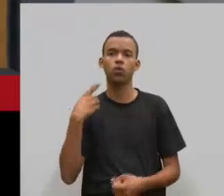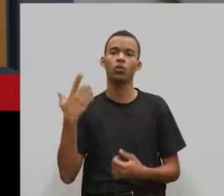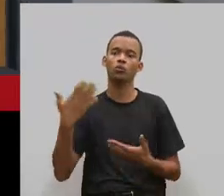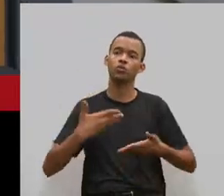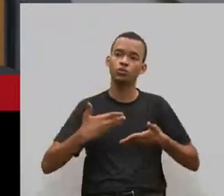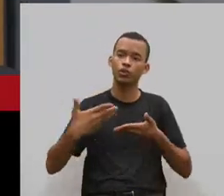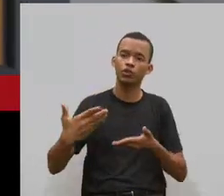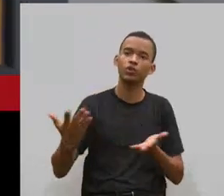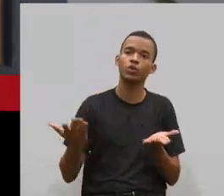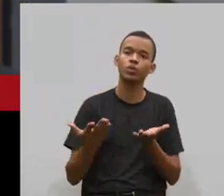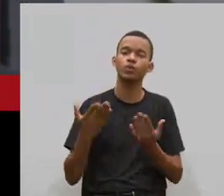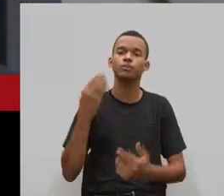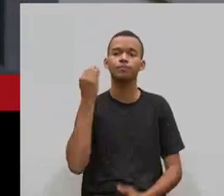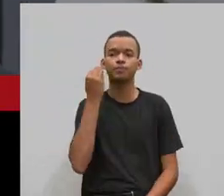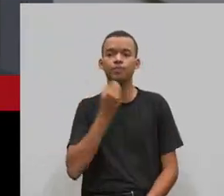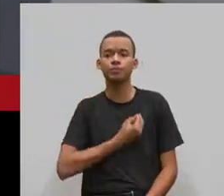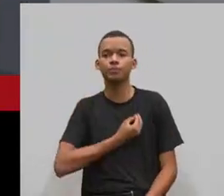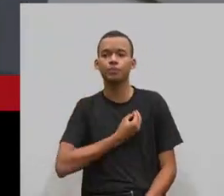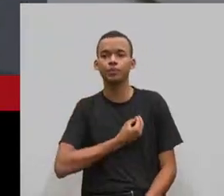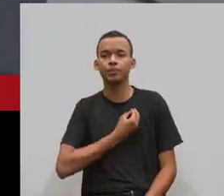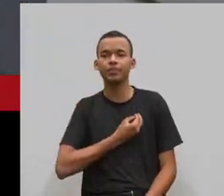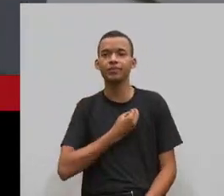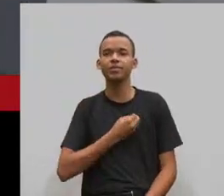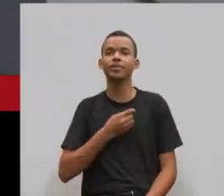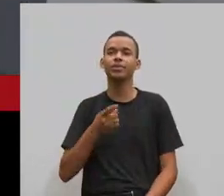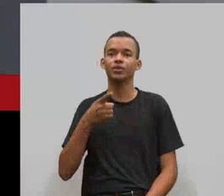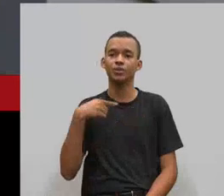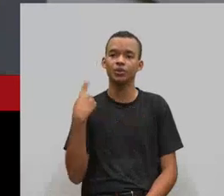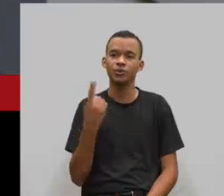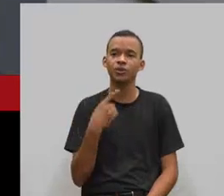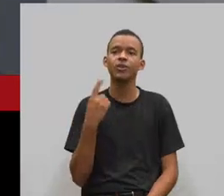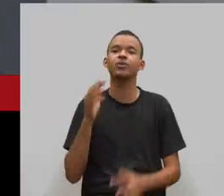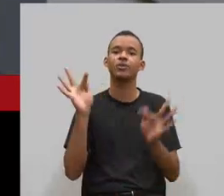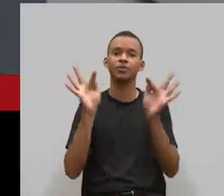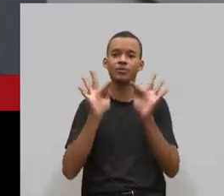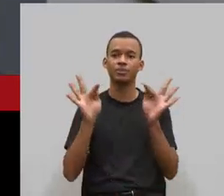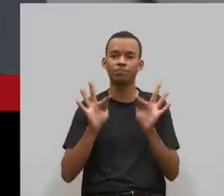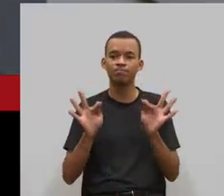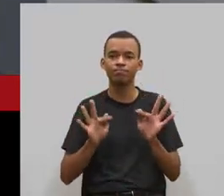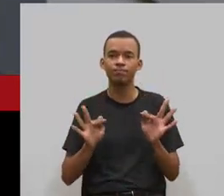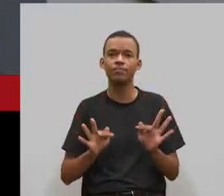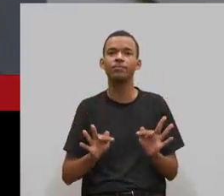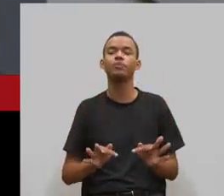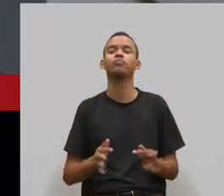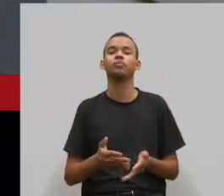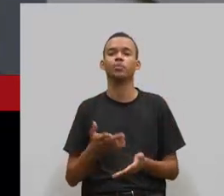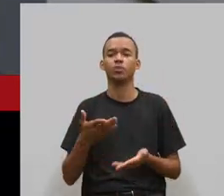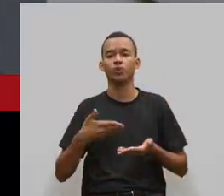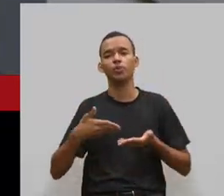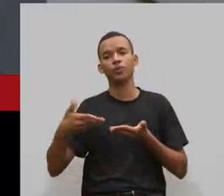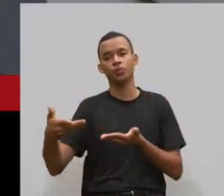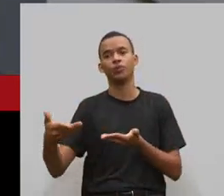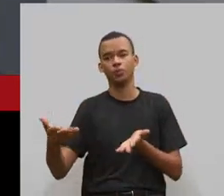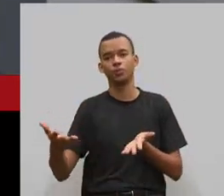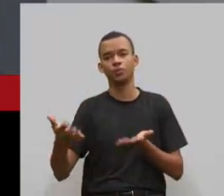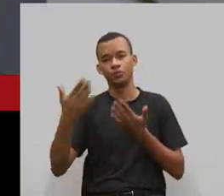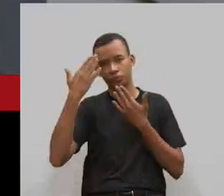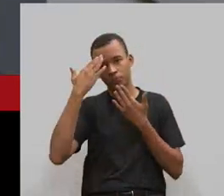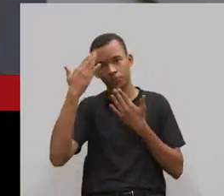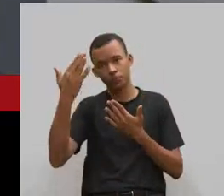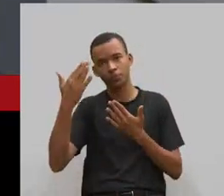dessa reunião que hoje né pegou a gente de surpresa eu o Jorge o pisolo e o o Nino também né quero parabenizar